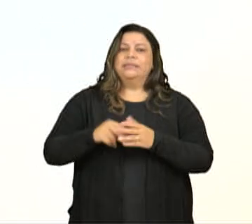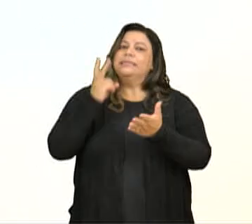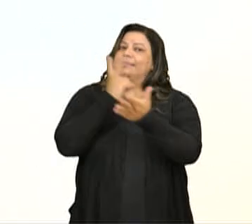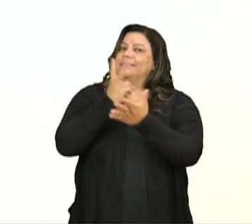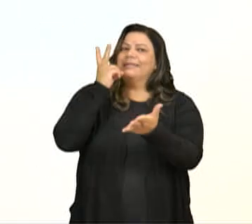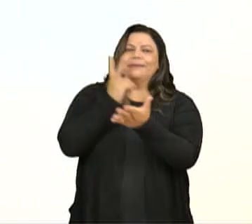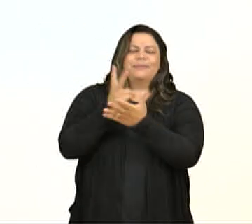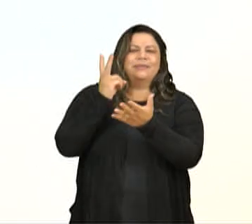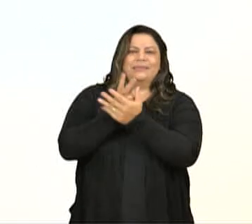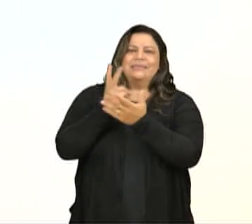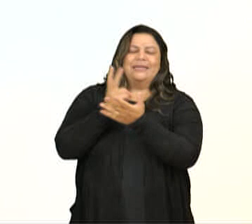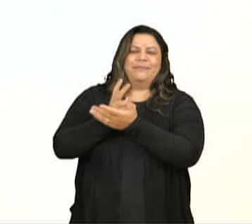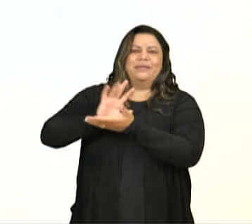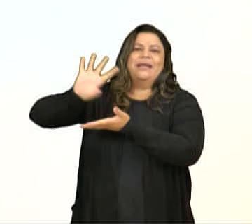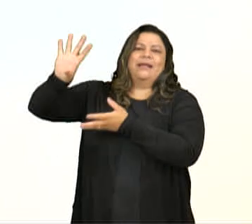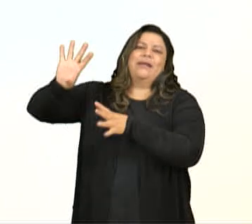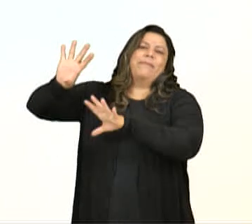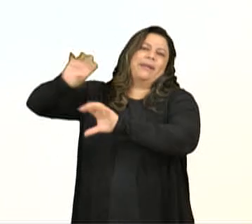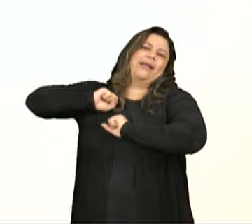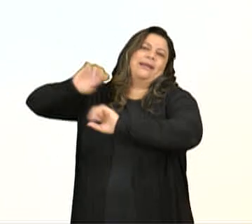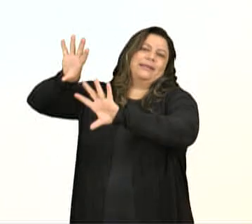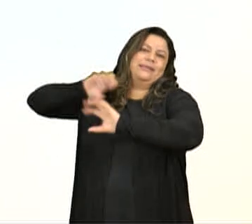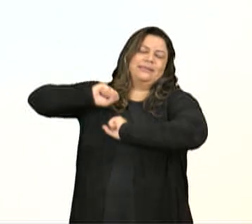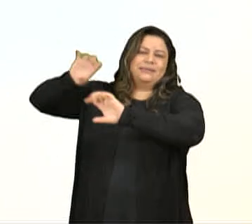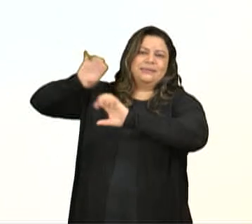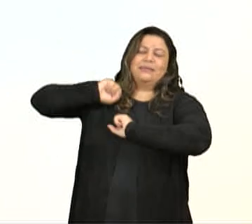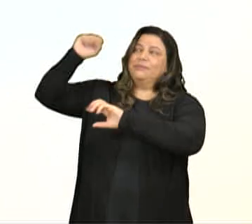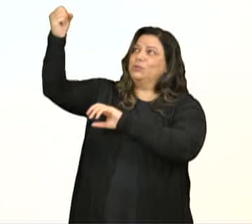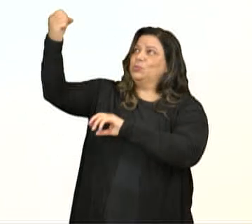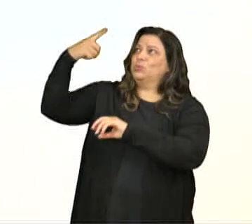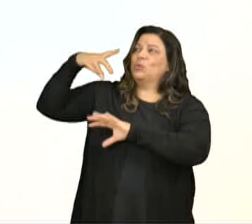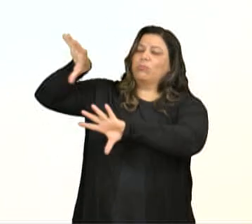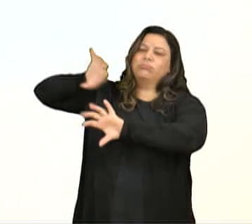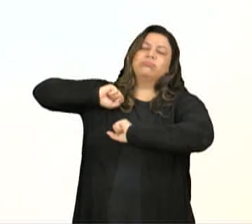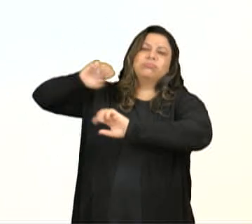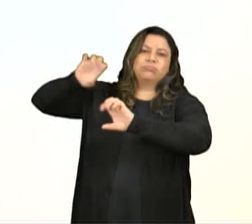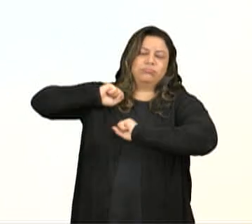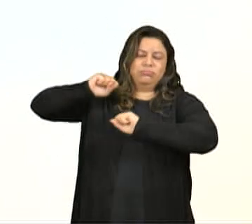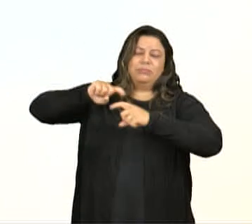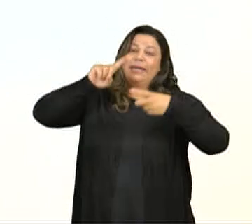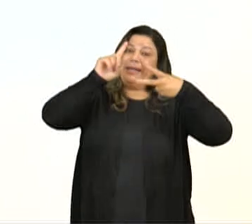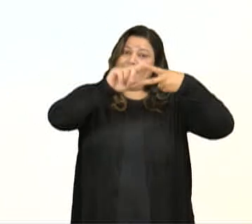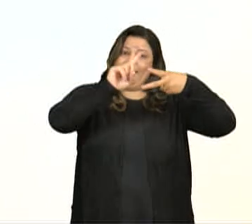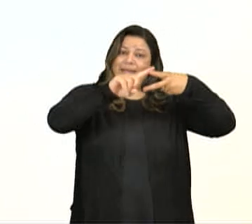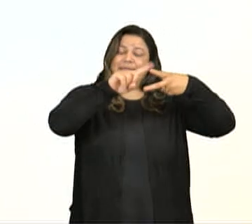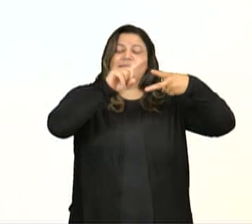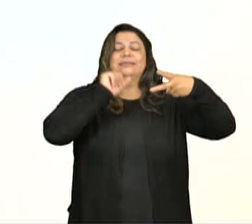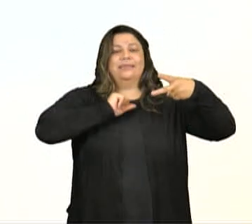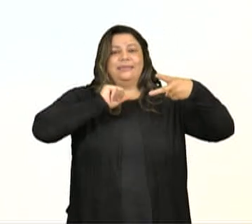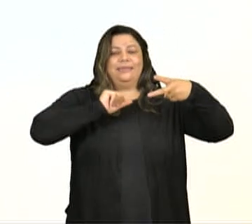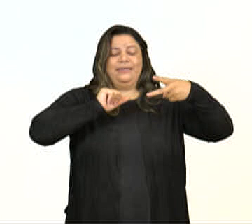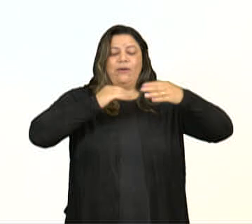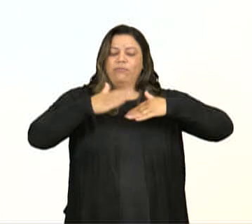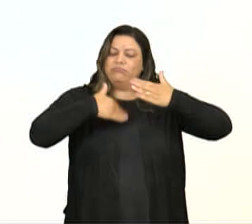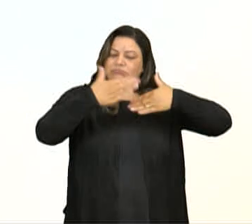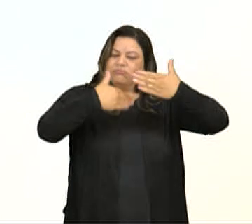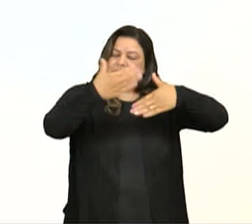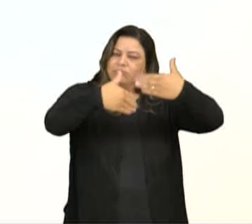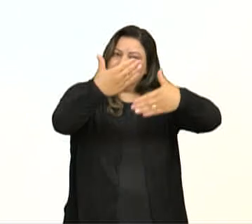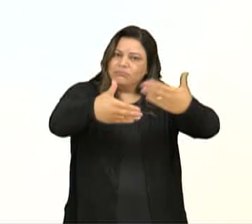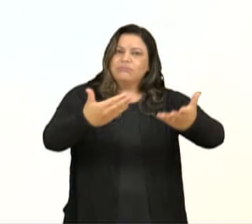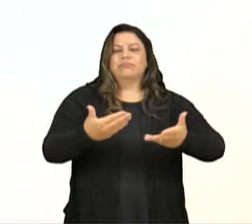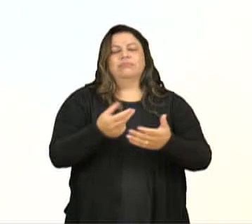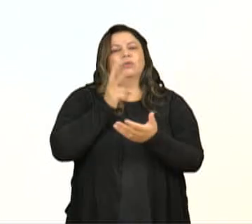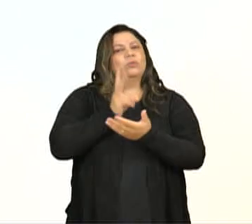sempre recebendo a luz solar. Então, por isso ela é renovável. Ela pode ser utilizada, mas a gente vai receber mais